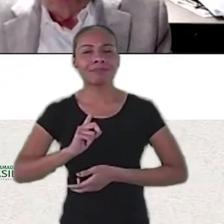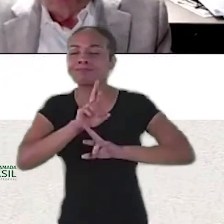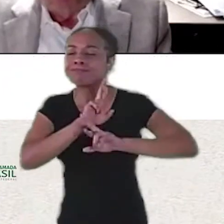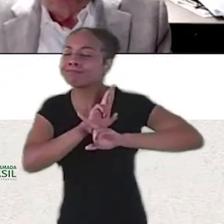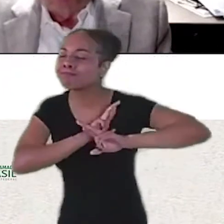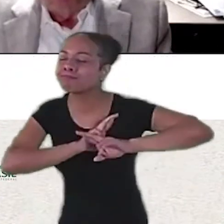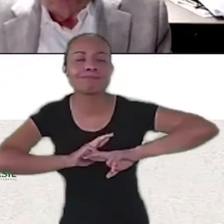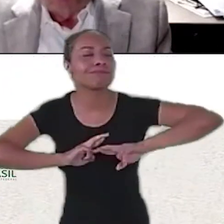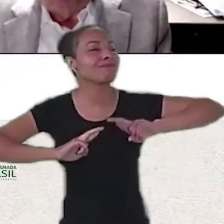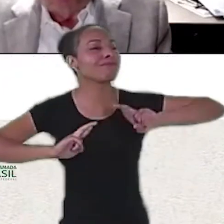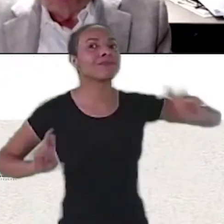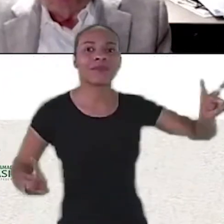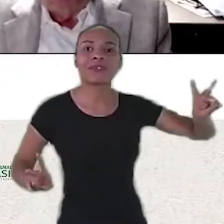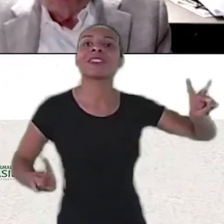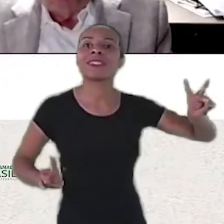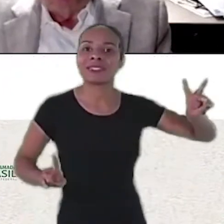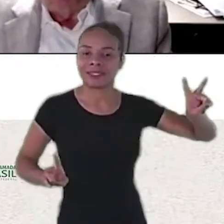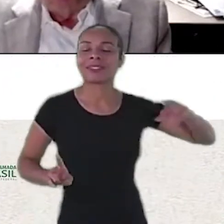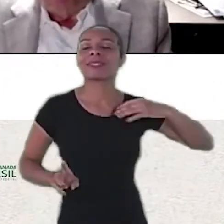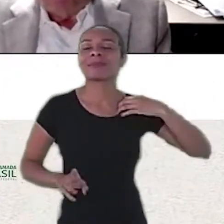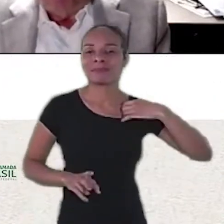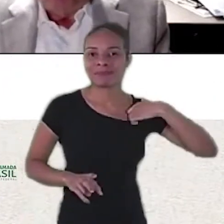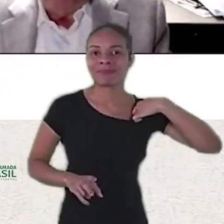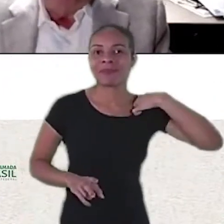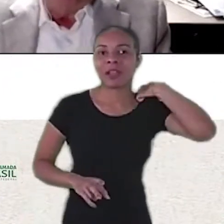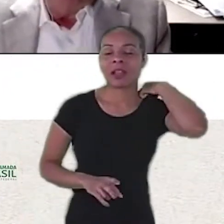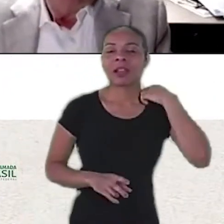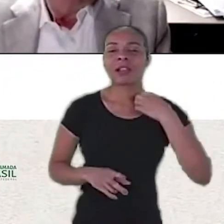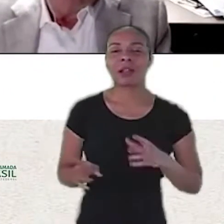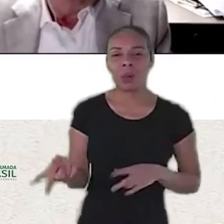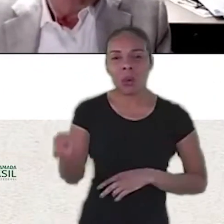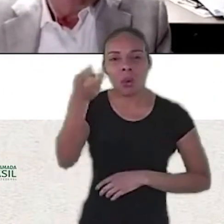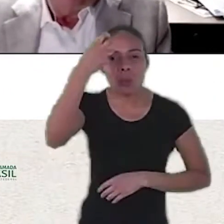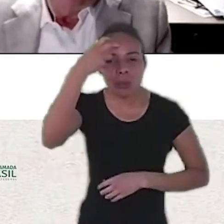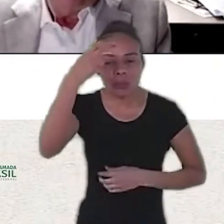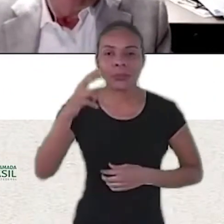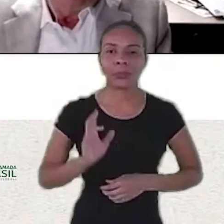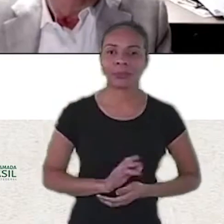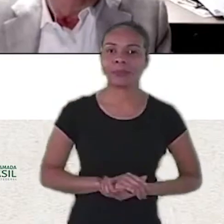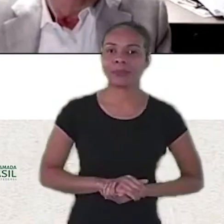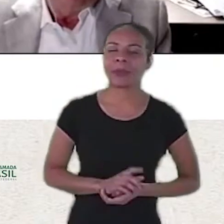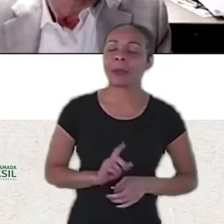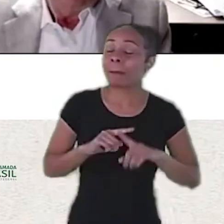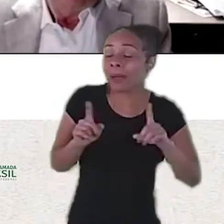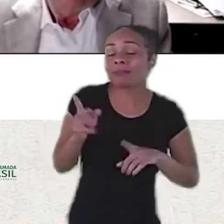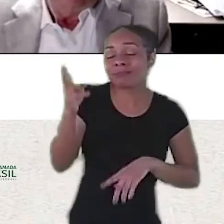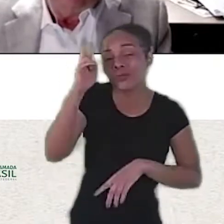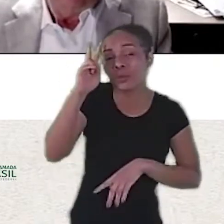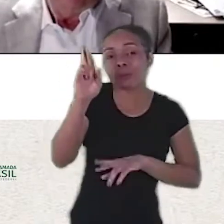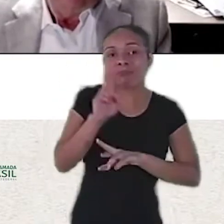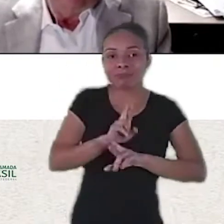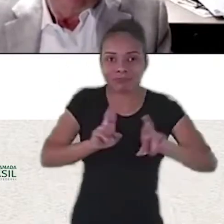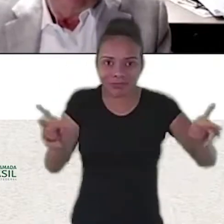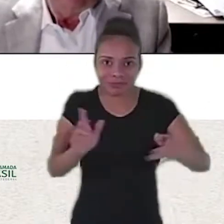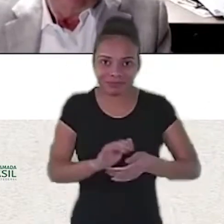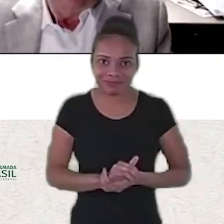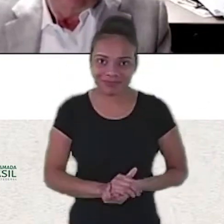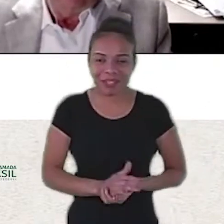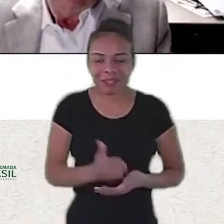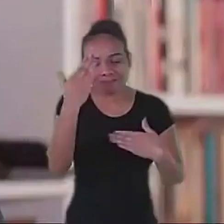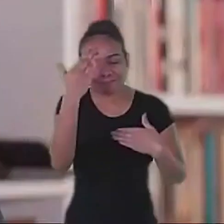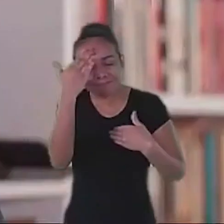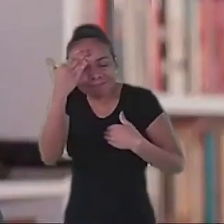cultura sufocada que existe na China, né? Mas isso já é outra história. Queria agradecer